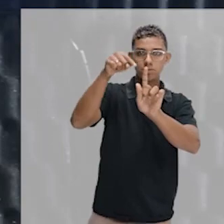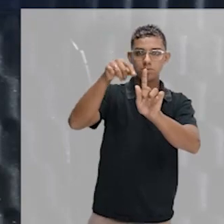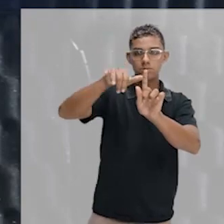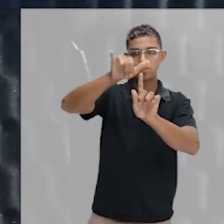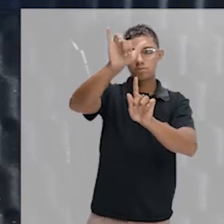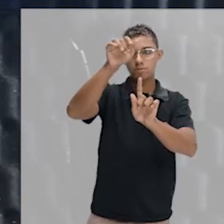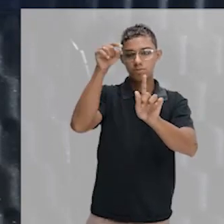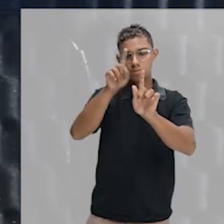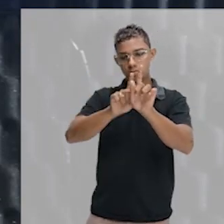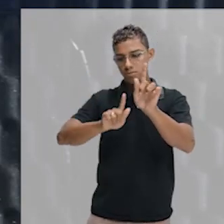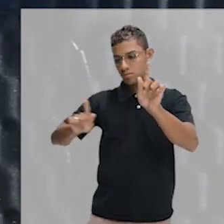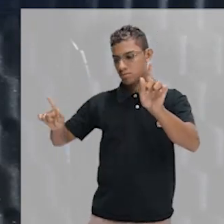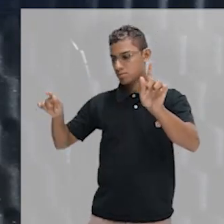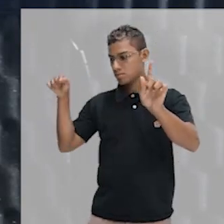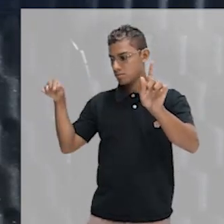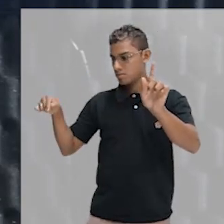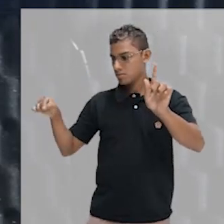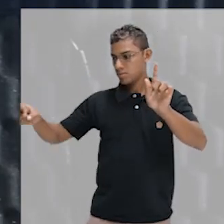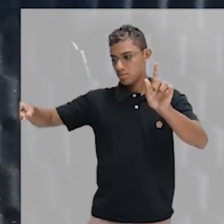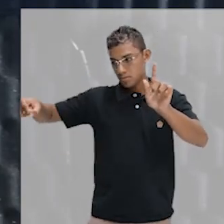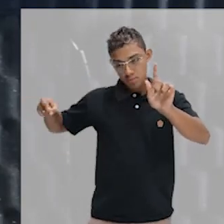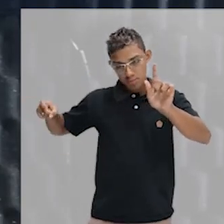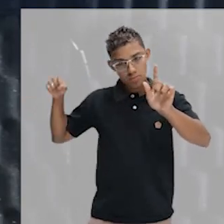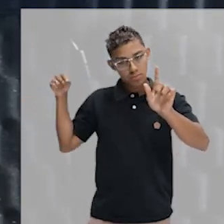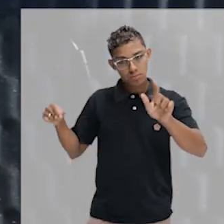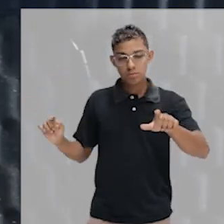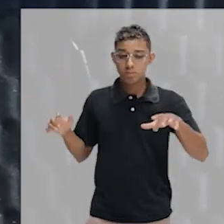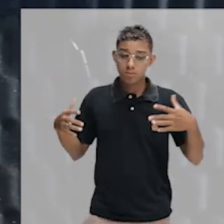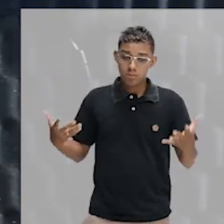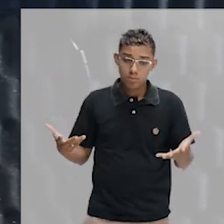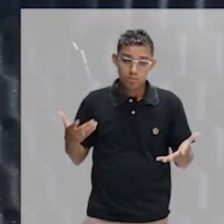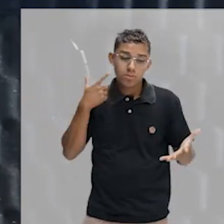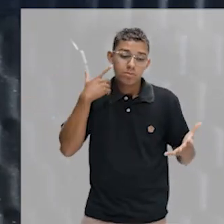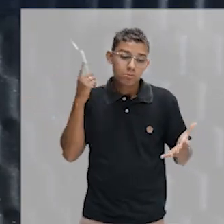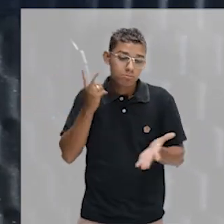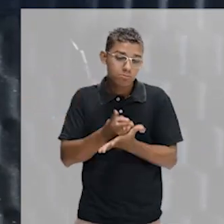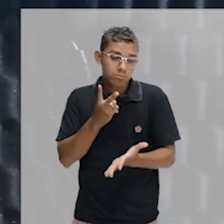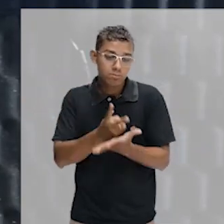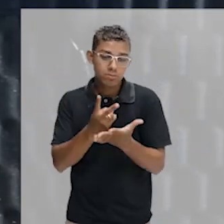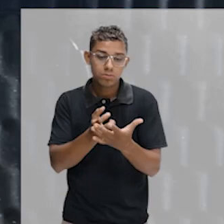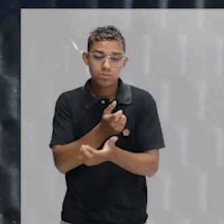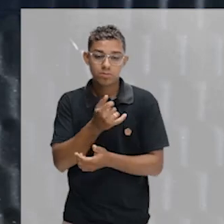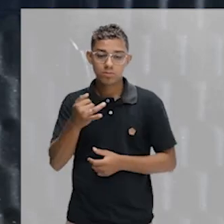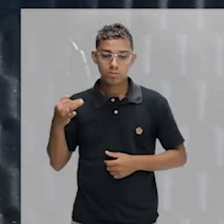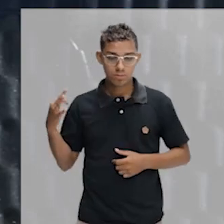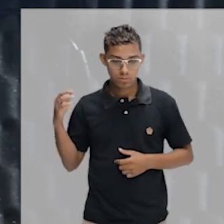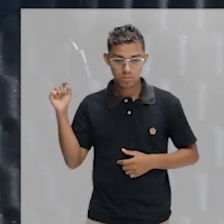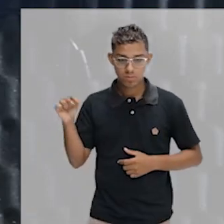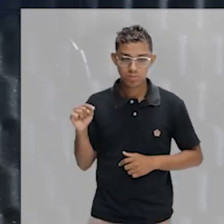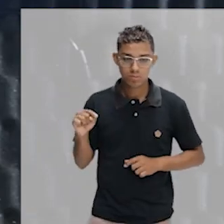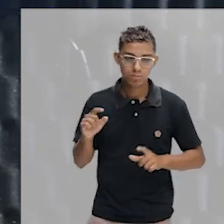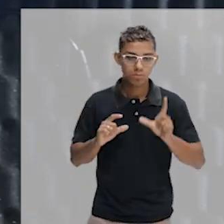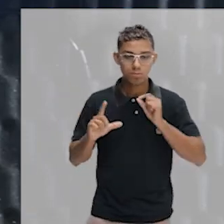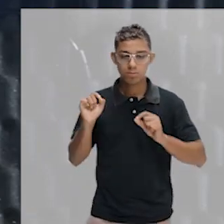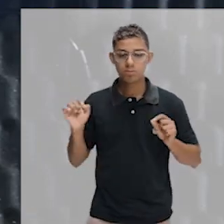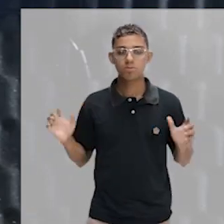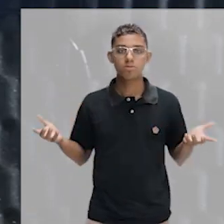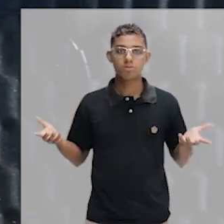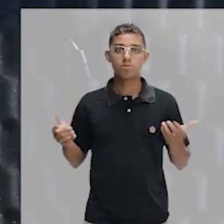coloca sempre essa coluna do X vai sempre existir porque o valor que você escolhe belezinha mas